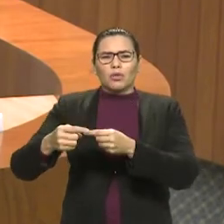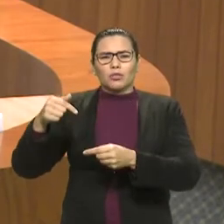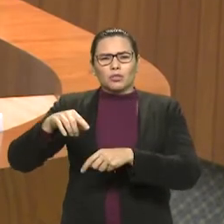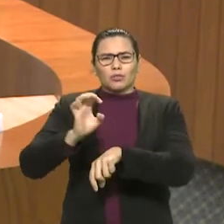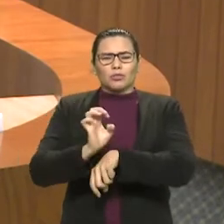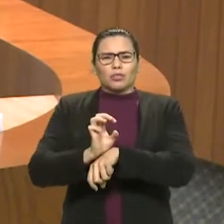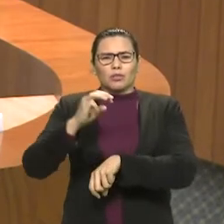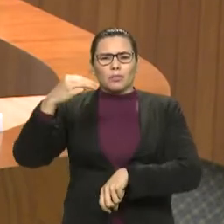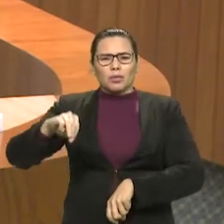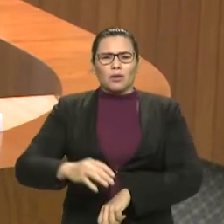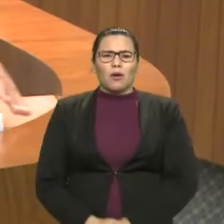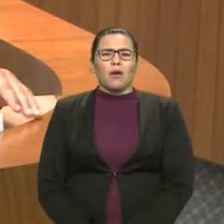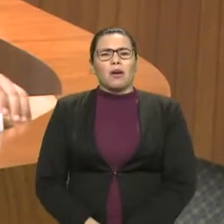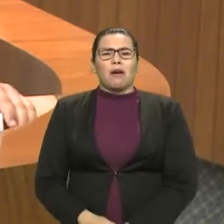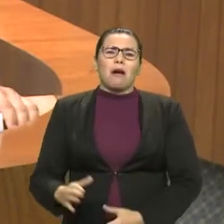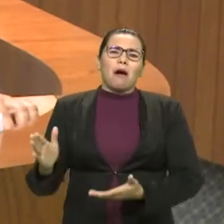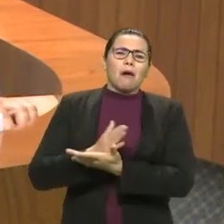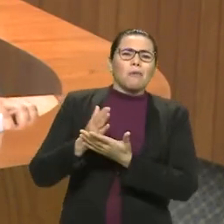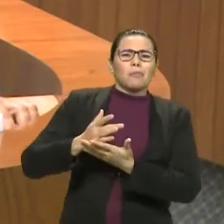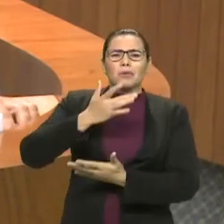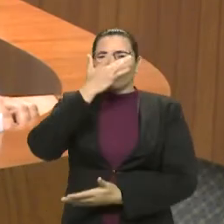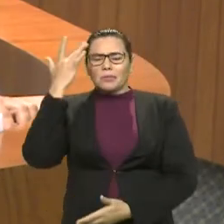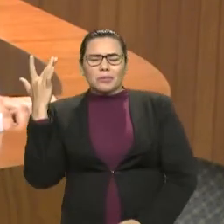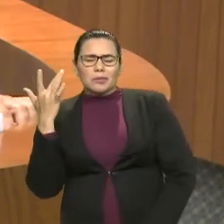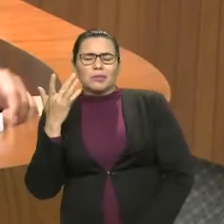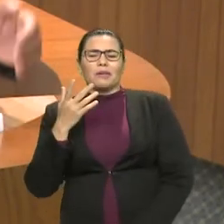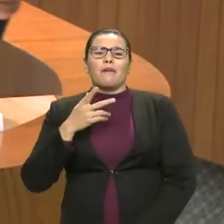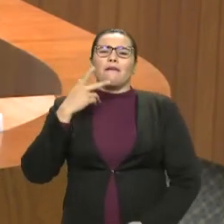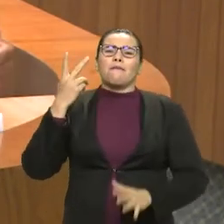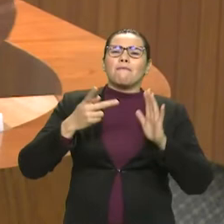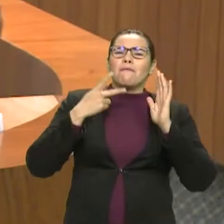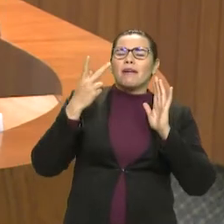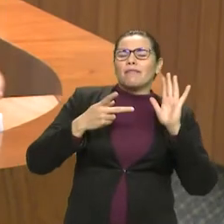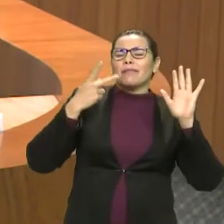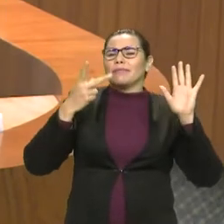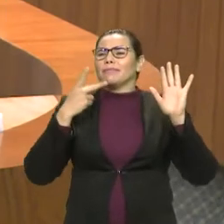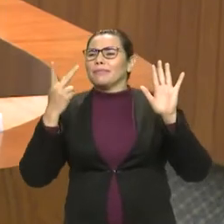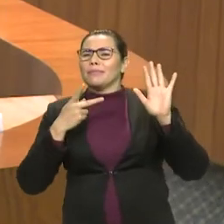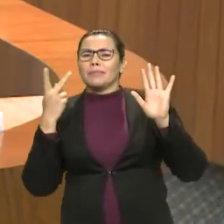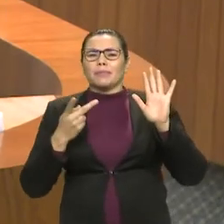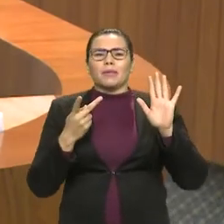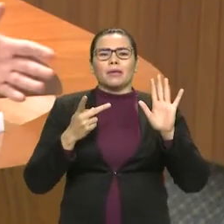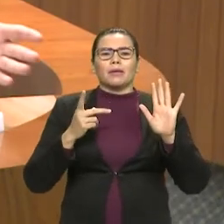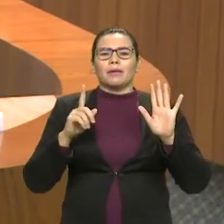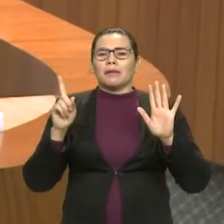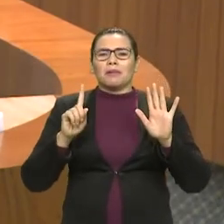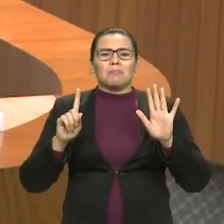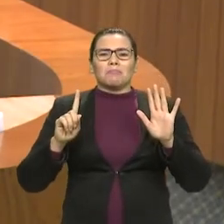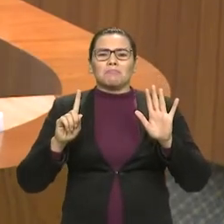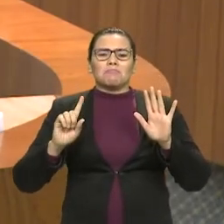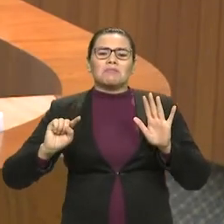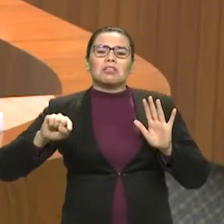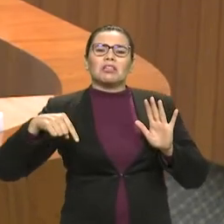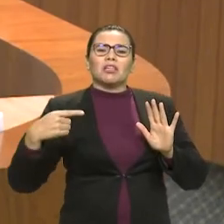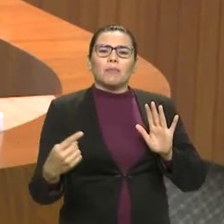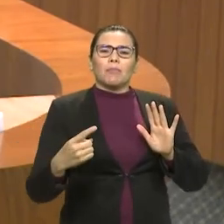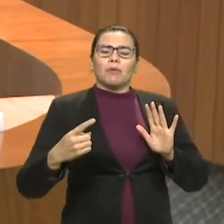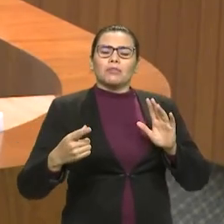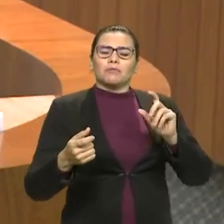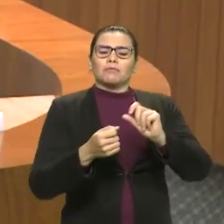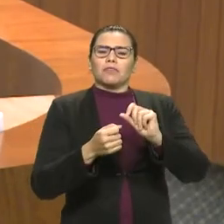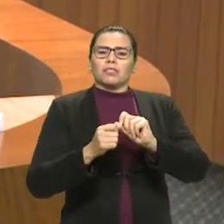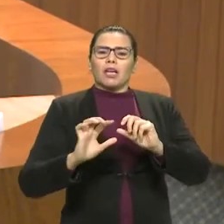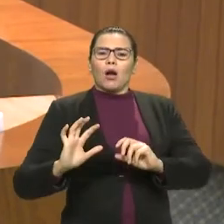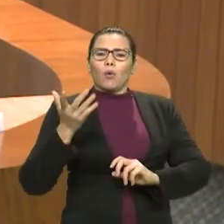empenhada o compromisso cumprido e isso é muito importante e o Josimar trás dessas qualidades e lá também tivemos com Paulo